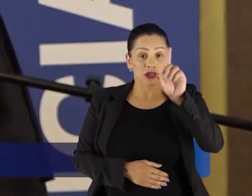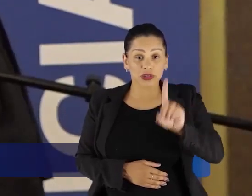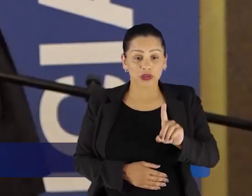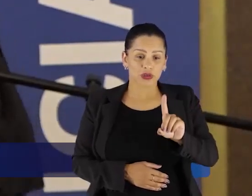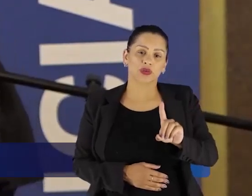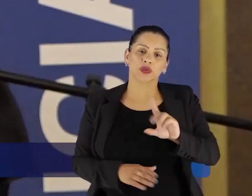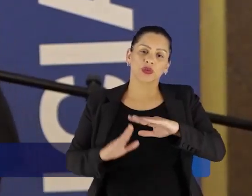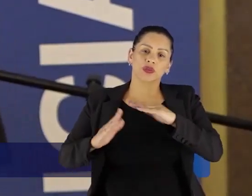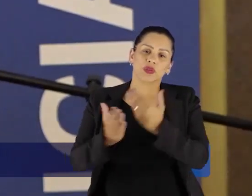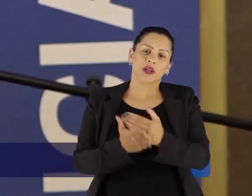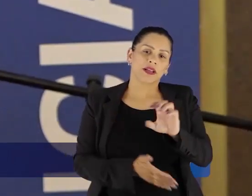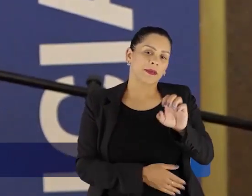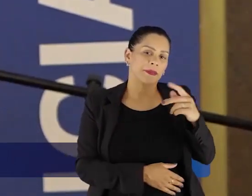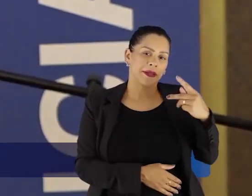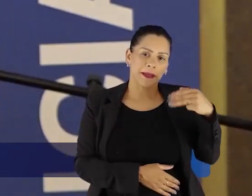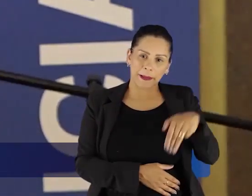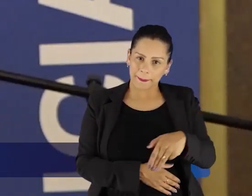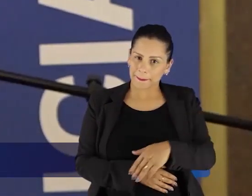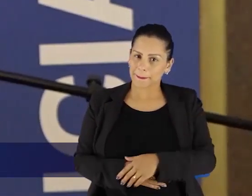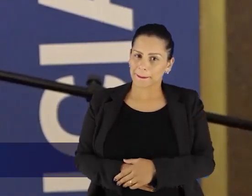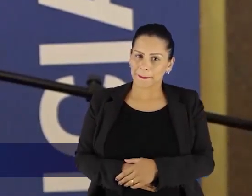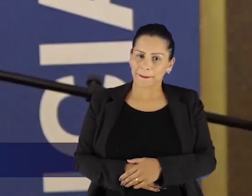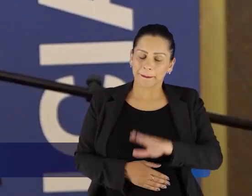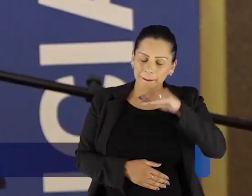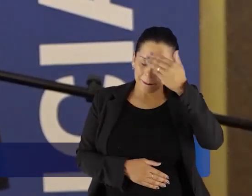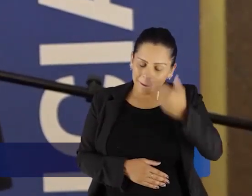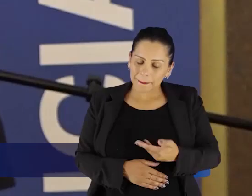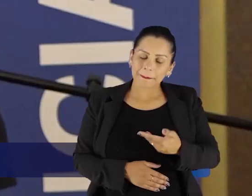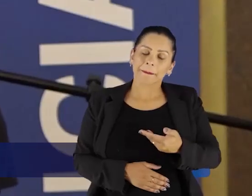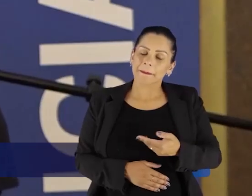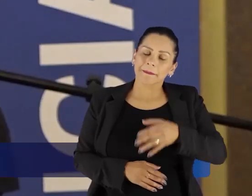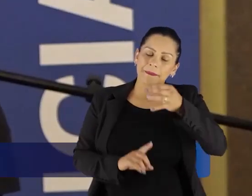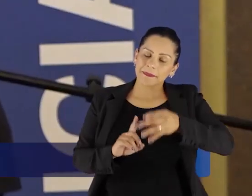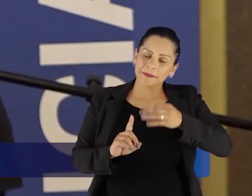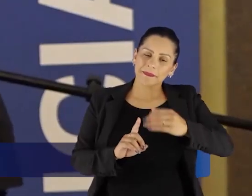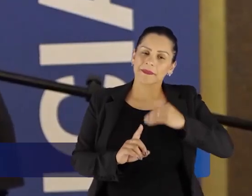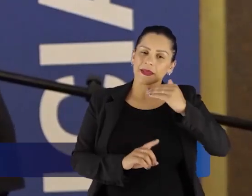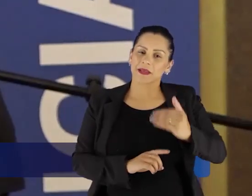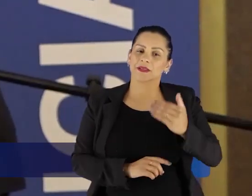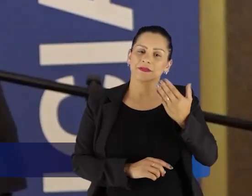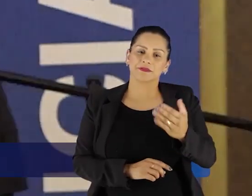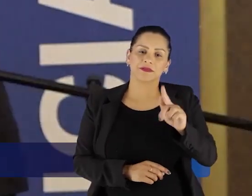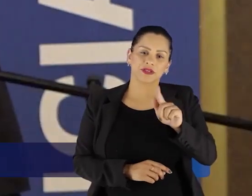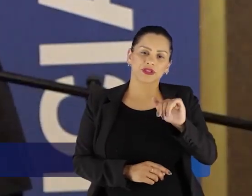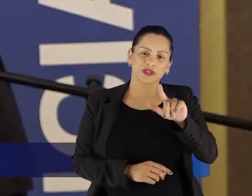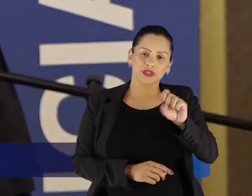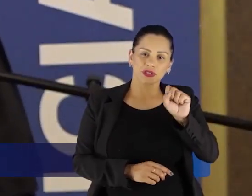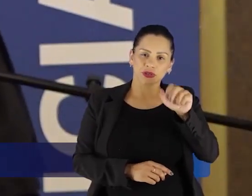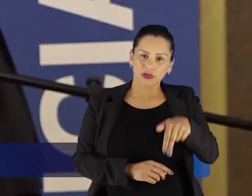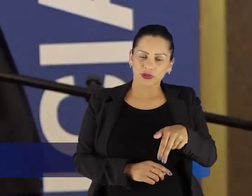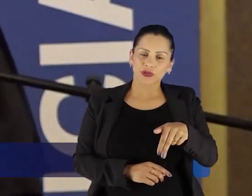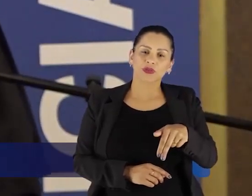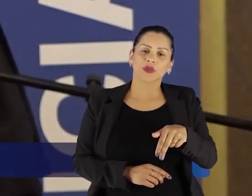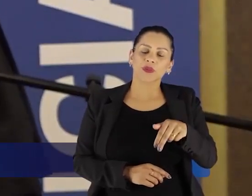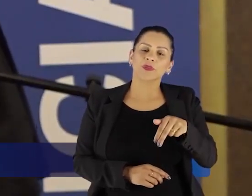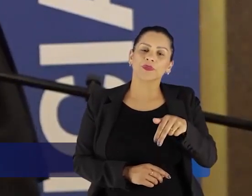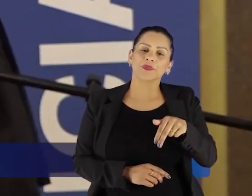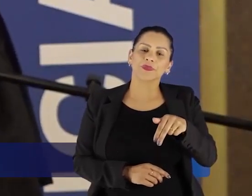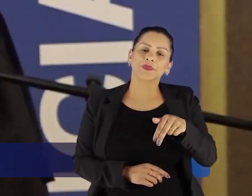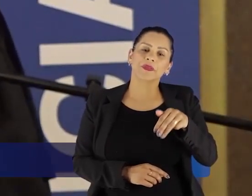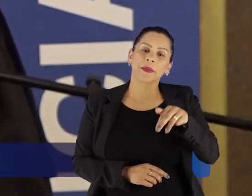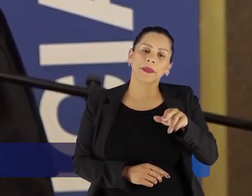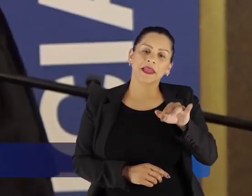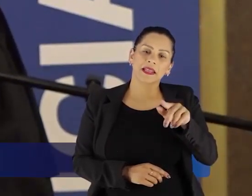de magistratura Excelentíssimo Senhor Desembargador Gilson Delgado Miranda vice-presidente